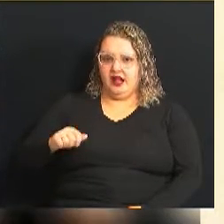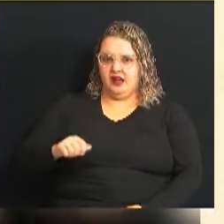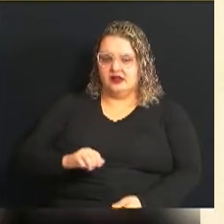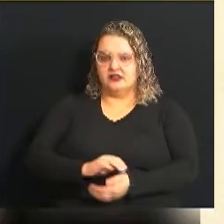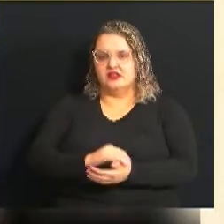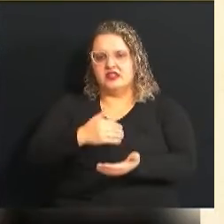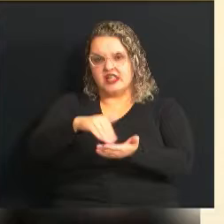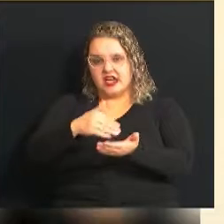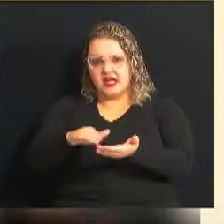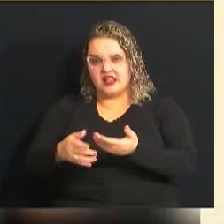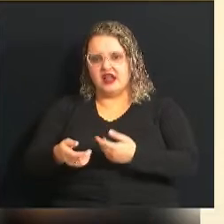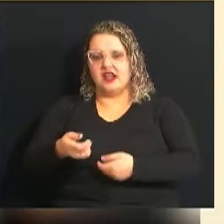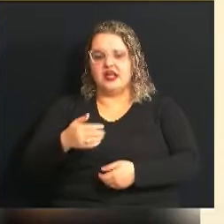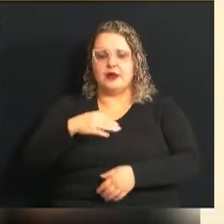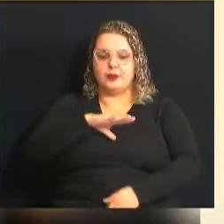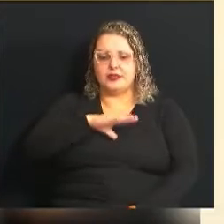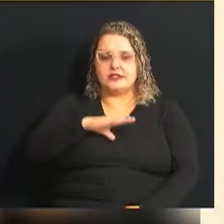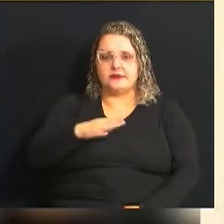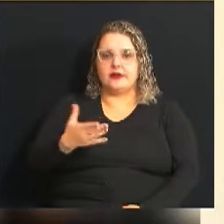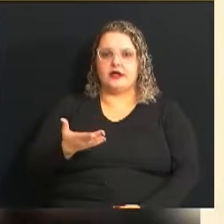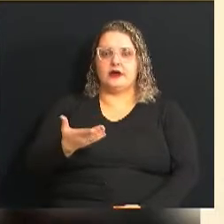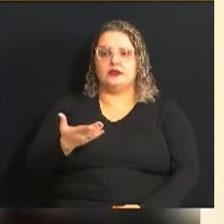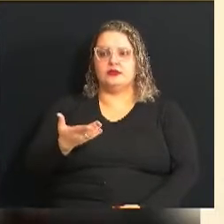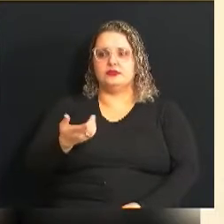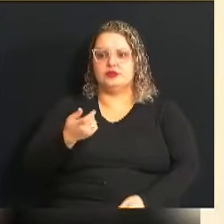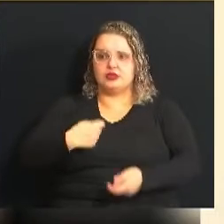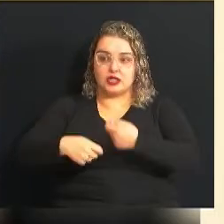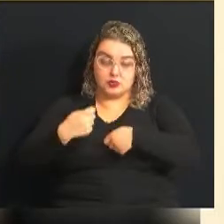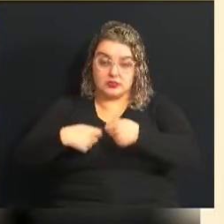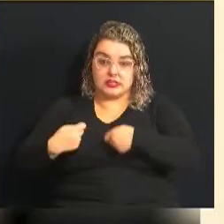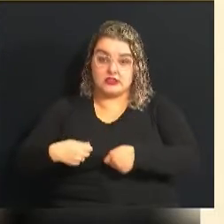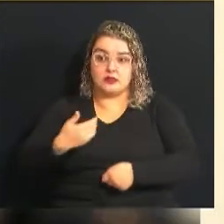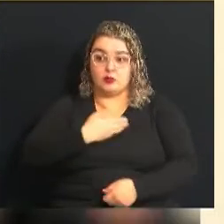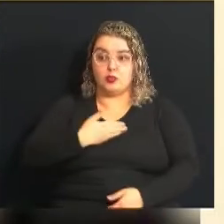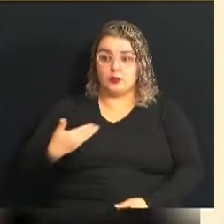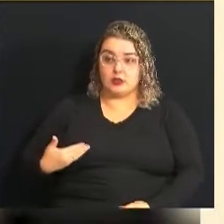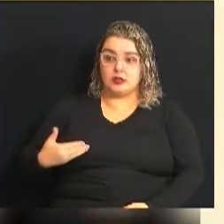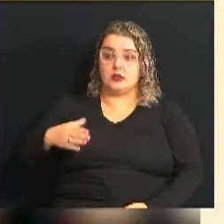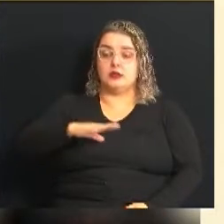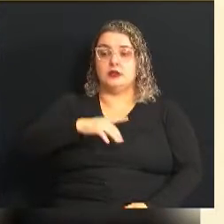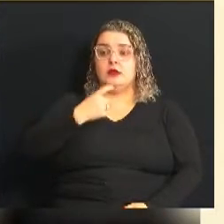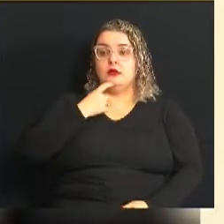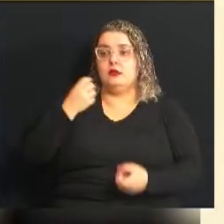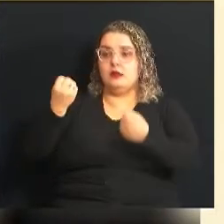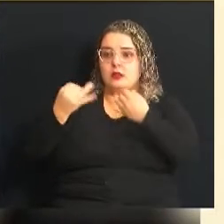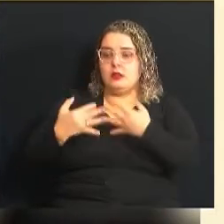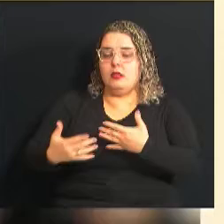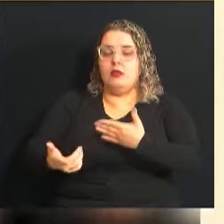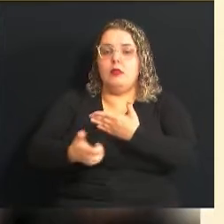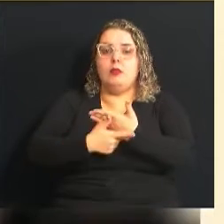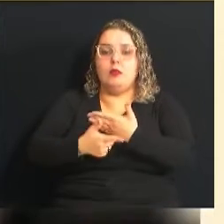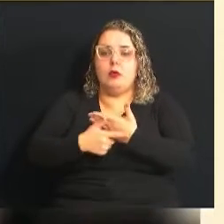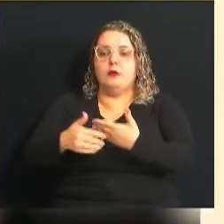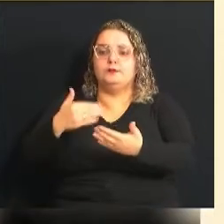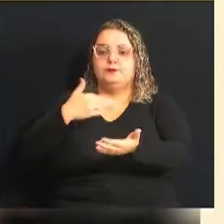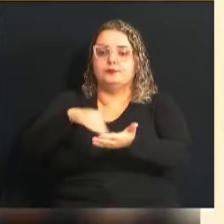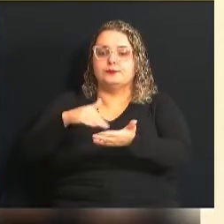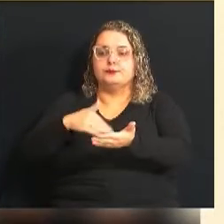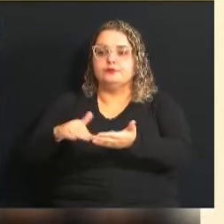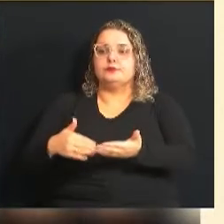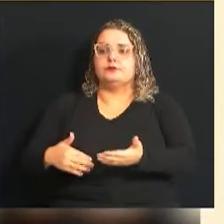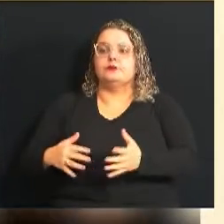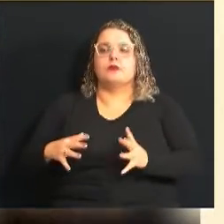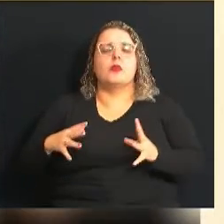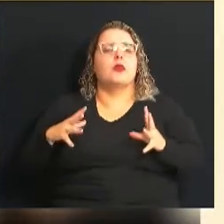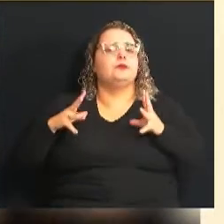de Administração Pública, explicou o papel da secretaria. A secretaria ela processa todas